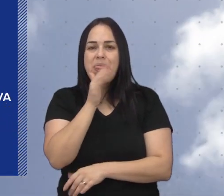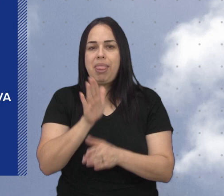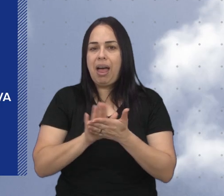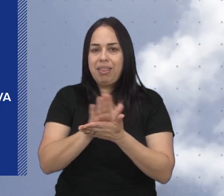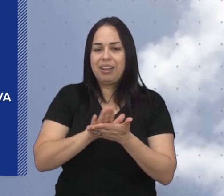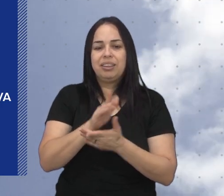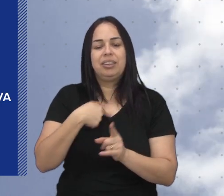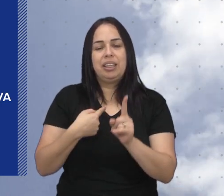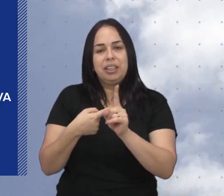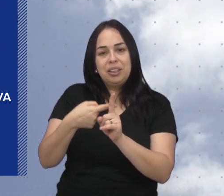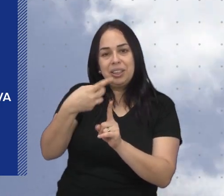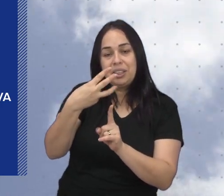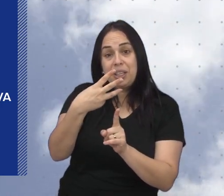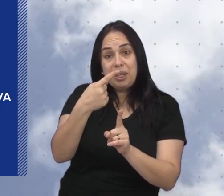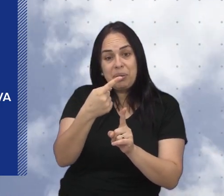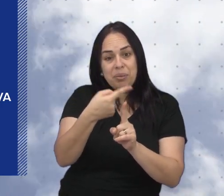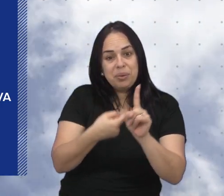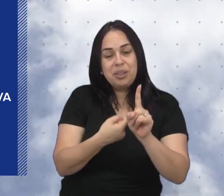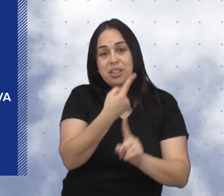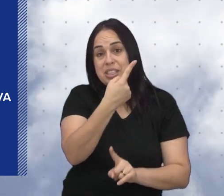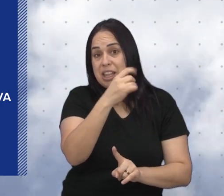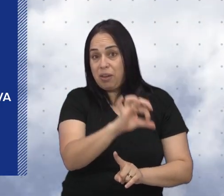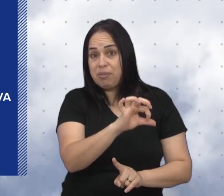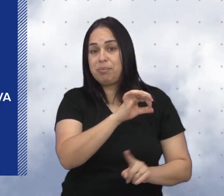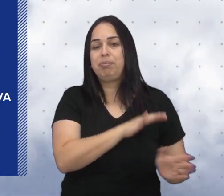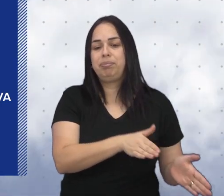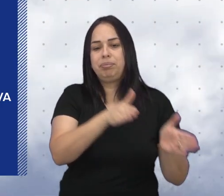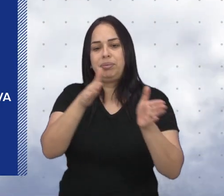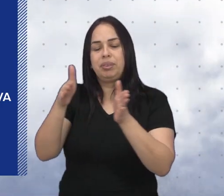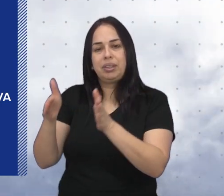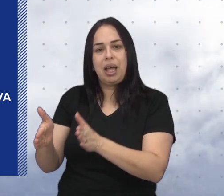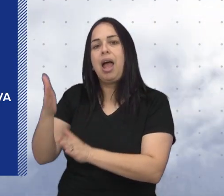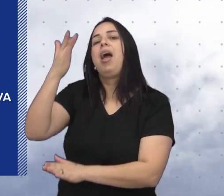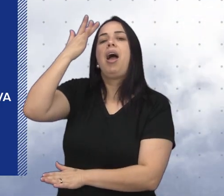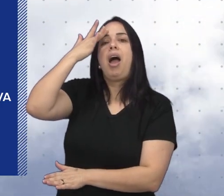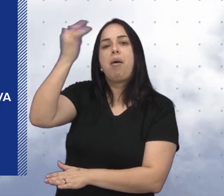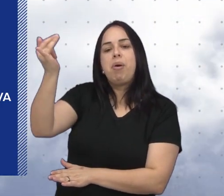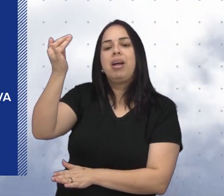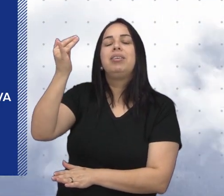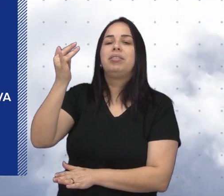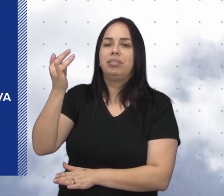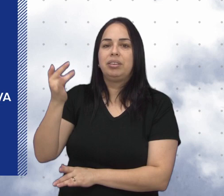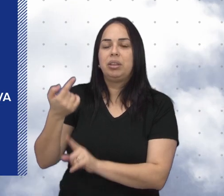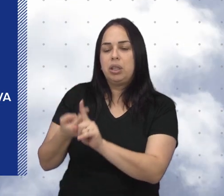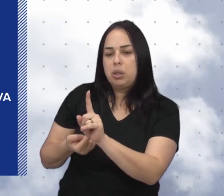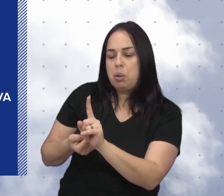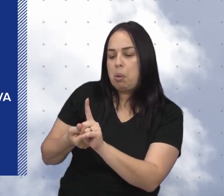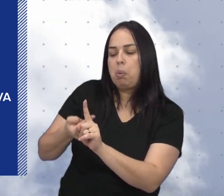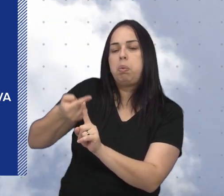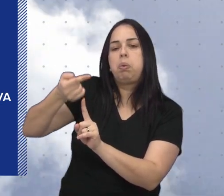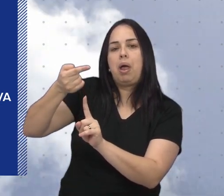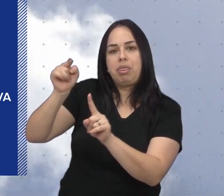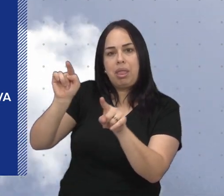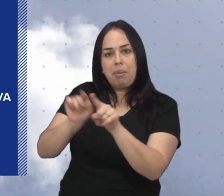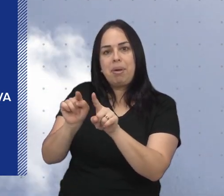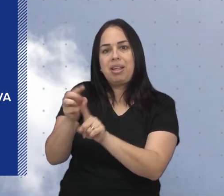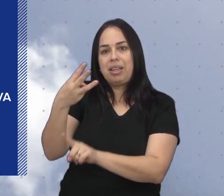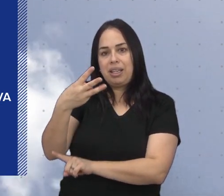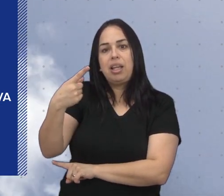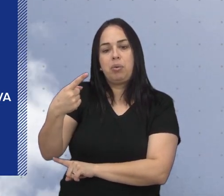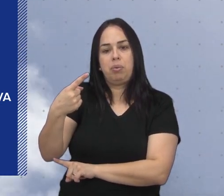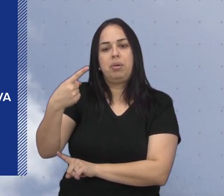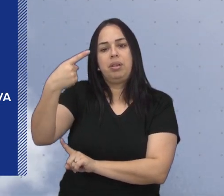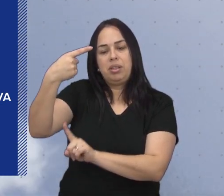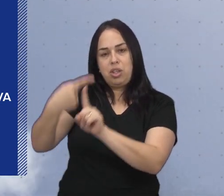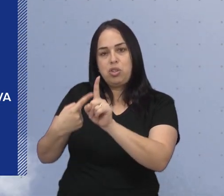máxima esperada para hoje é de 31 graus e a mínima de 19. Para amanhã, sexta-feira, a máxima prevista também é de